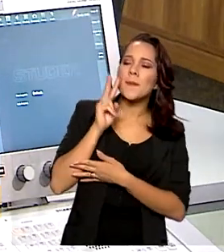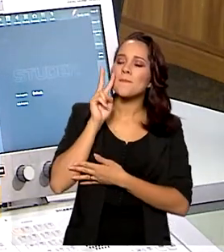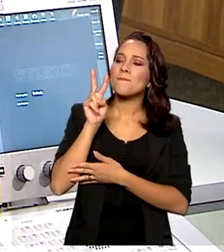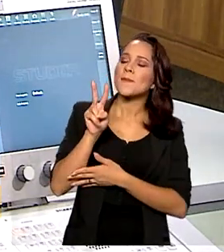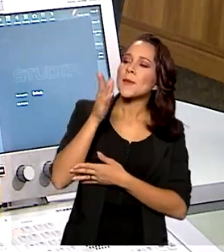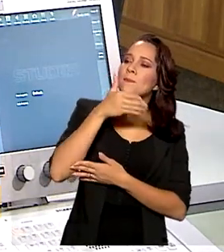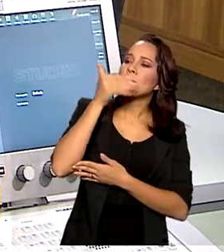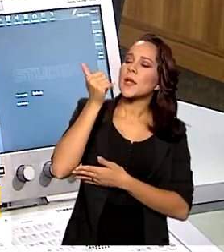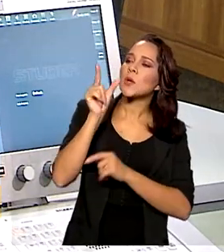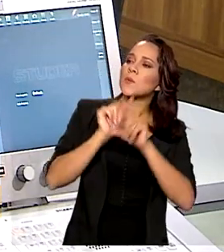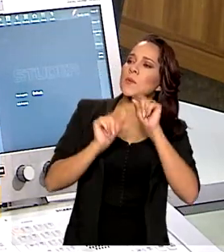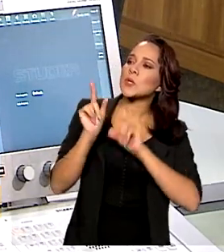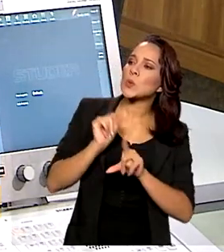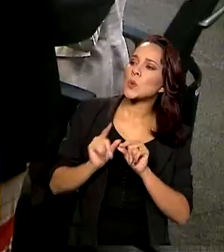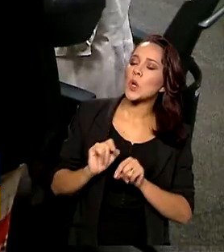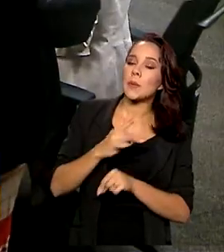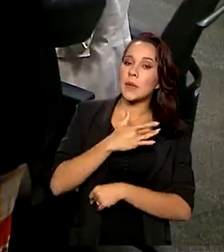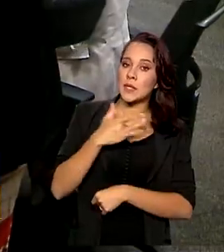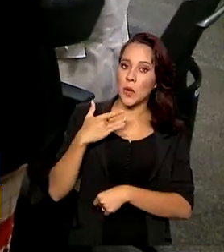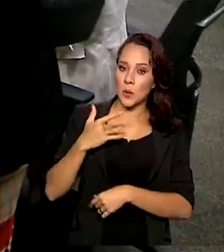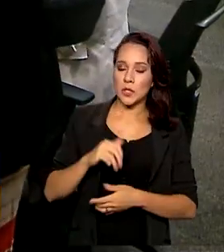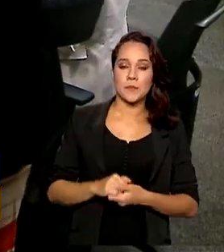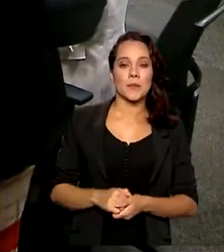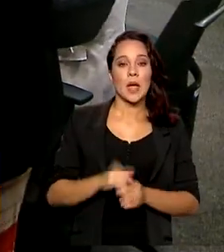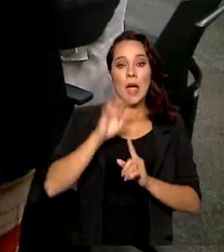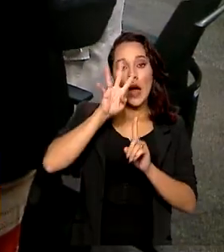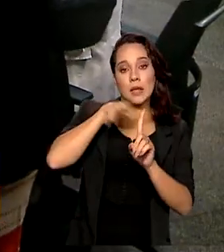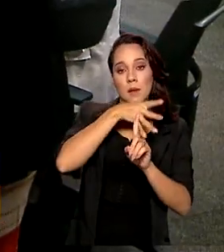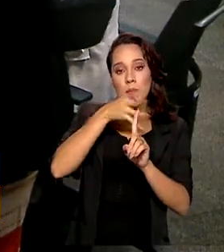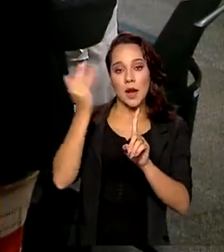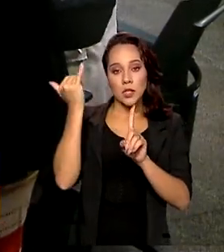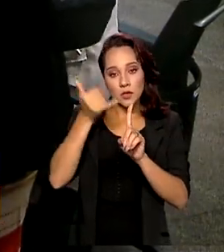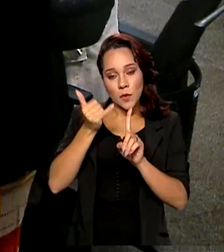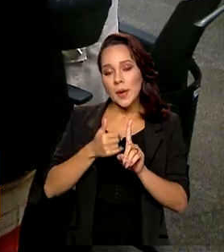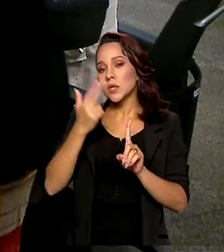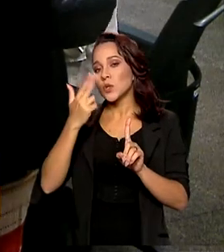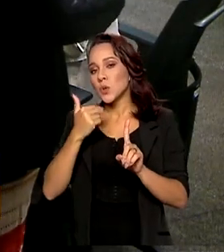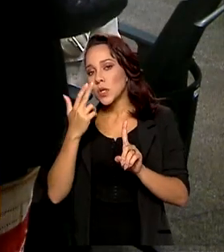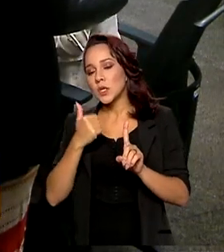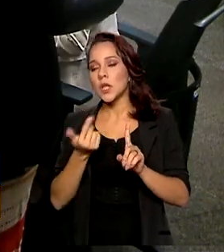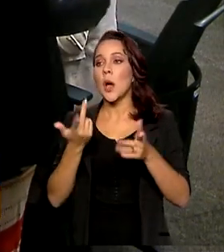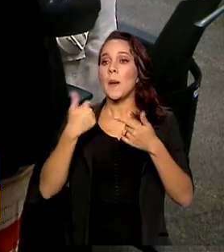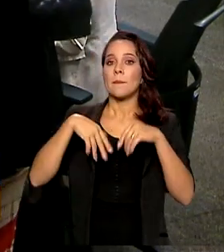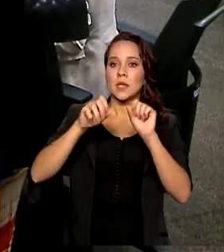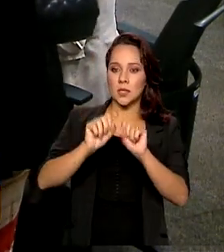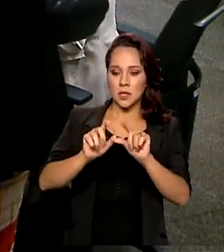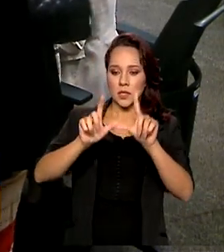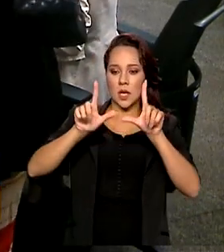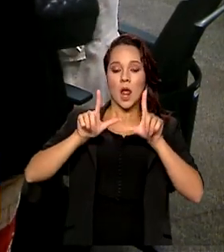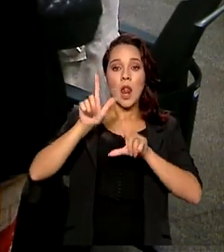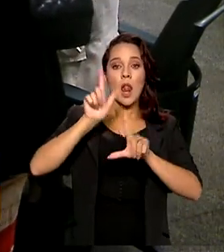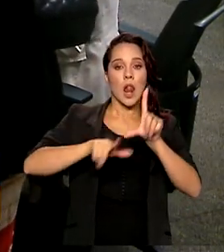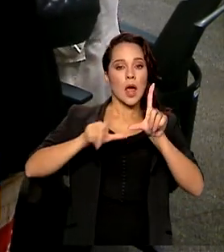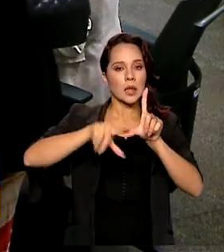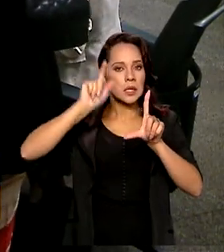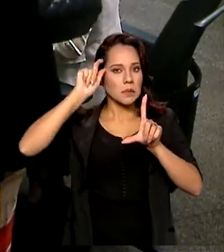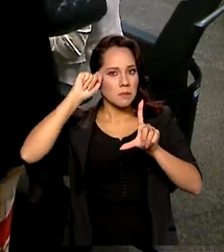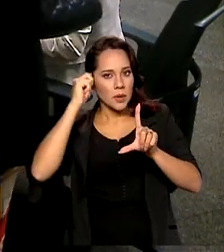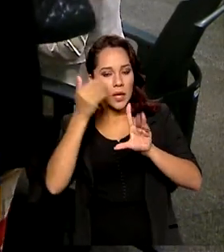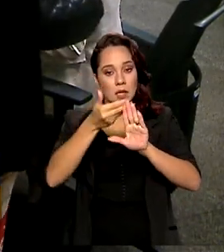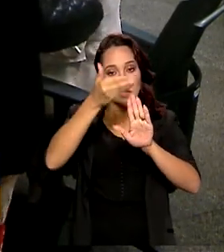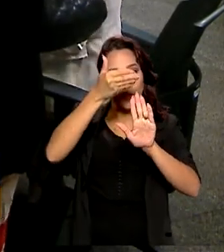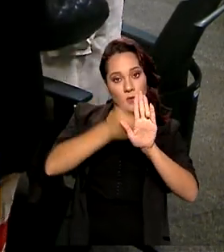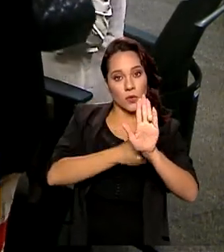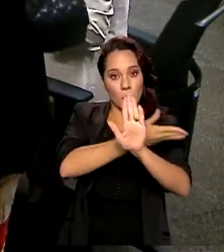fazer as melhores escolhas para a saúde. A tabela de informação nutricional, por exemplo, deve ter apenas letras pretas e fundo